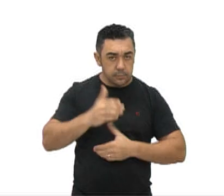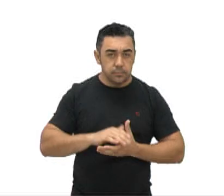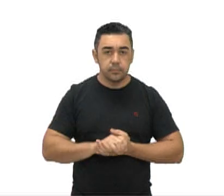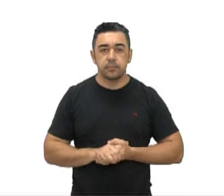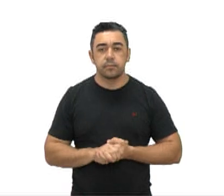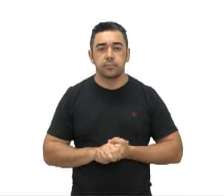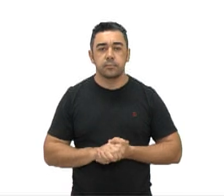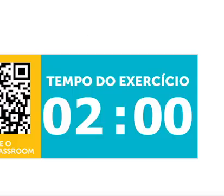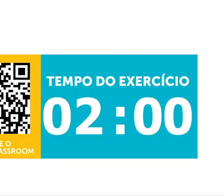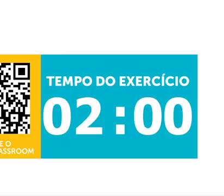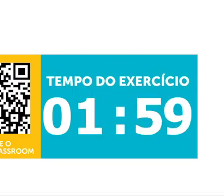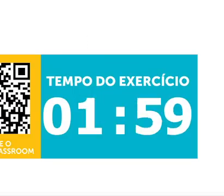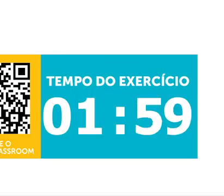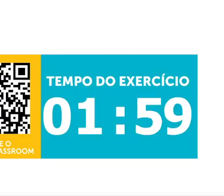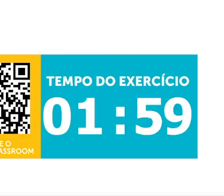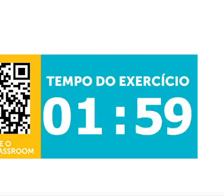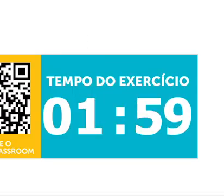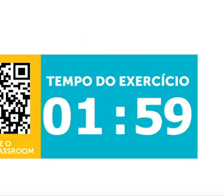voltamos.